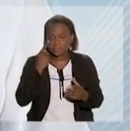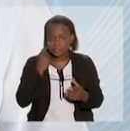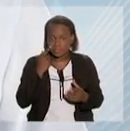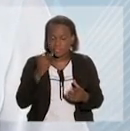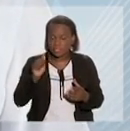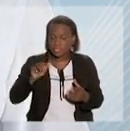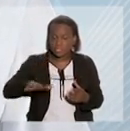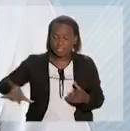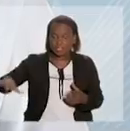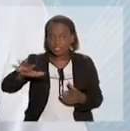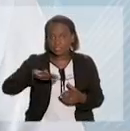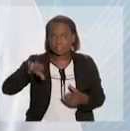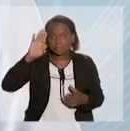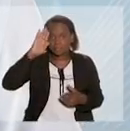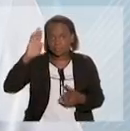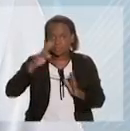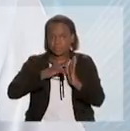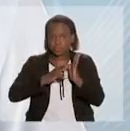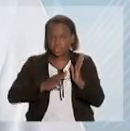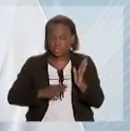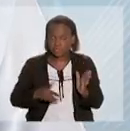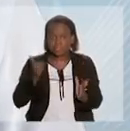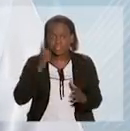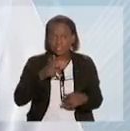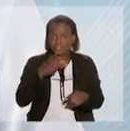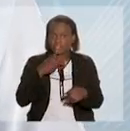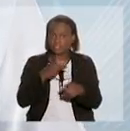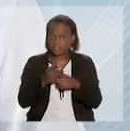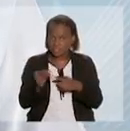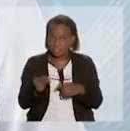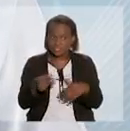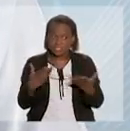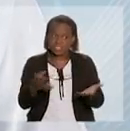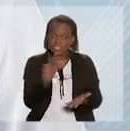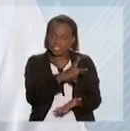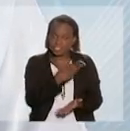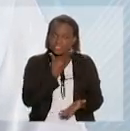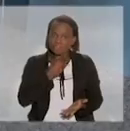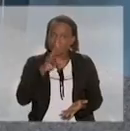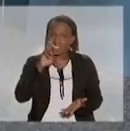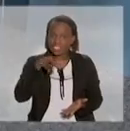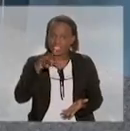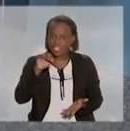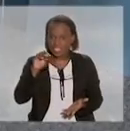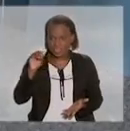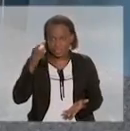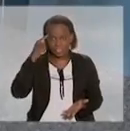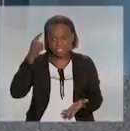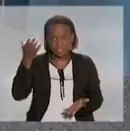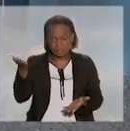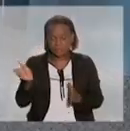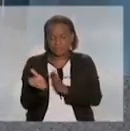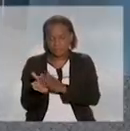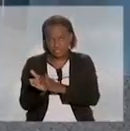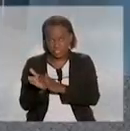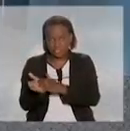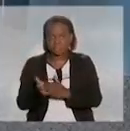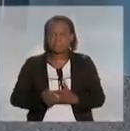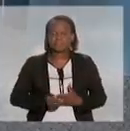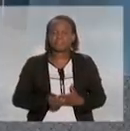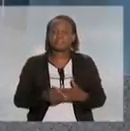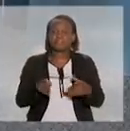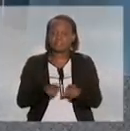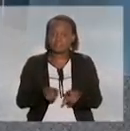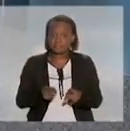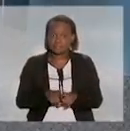seara, a área de concentração da monografia vencedora. Que, aliás, do Renato, vale a pena exatamente. A gente destacar aqui,